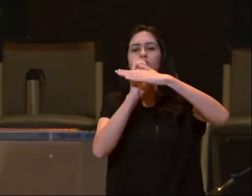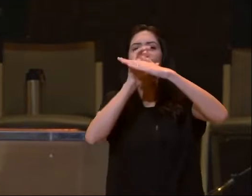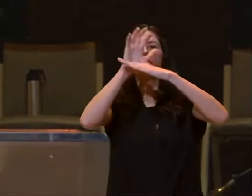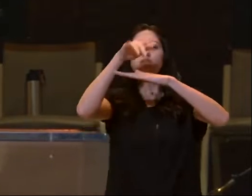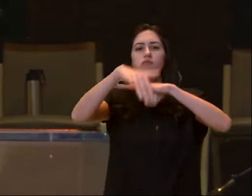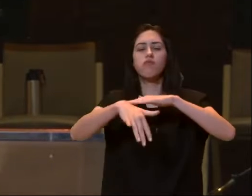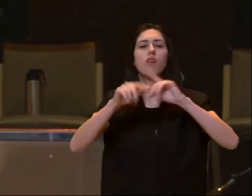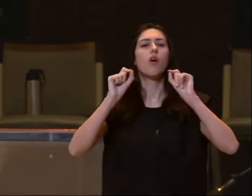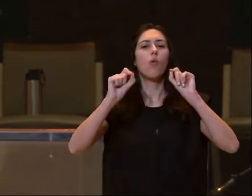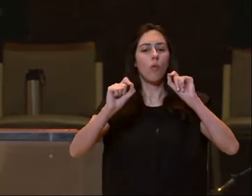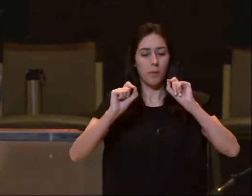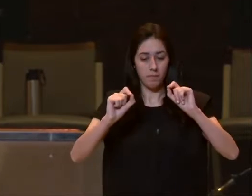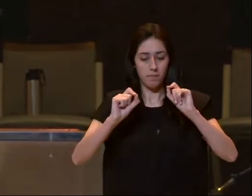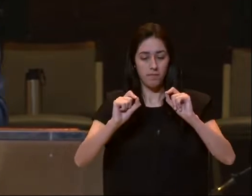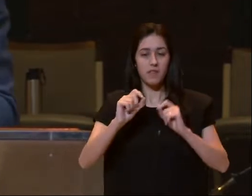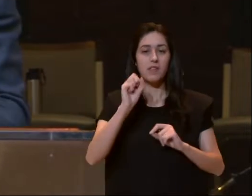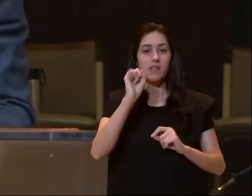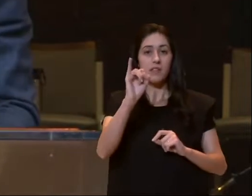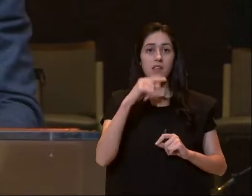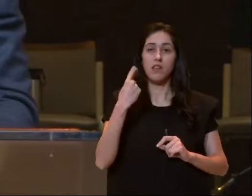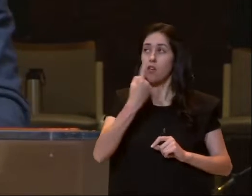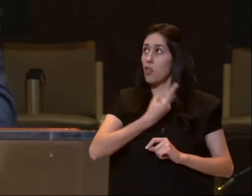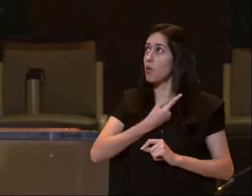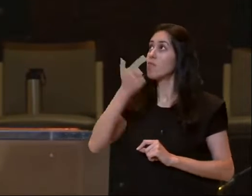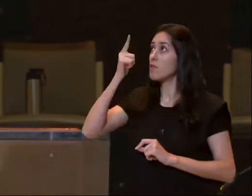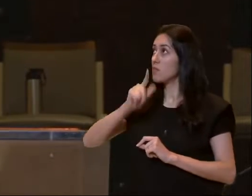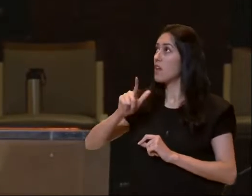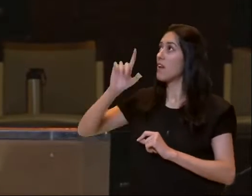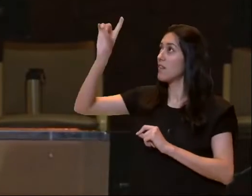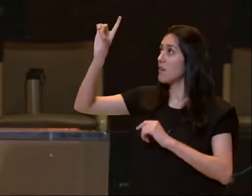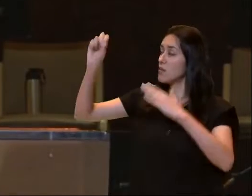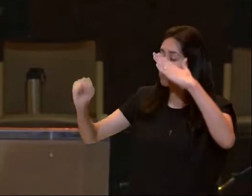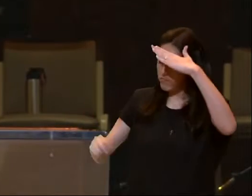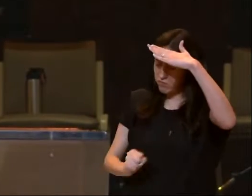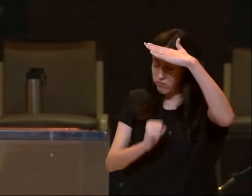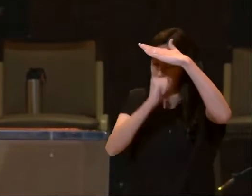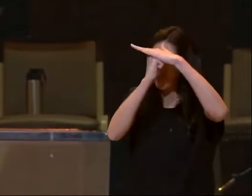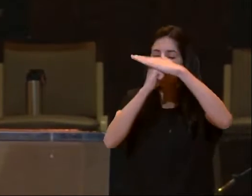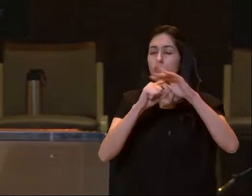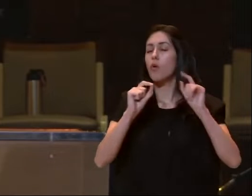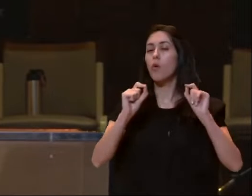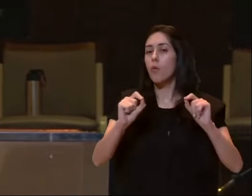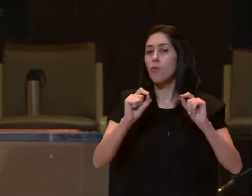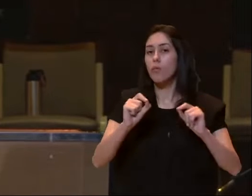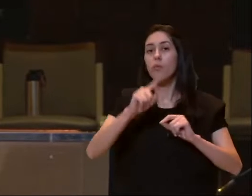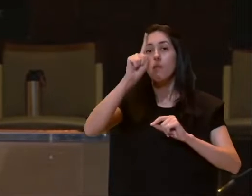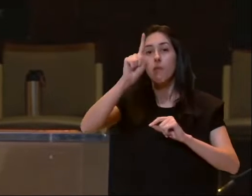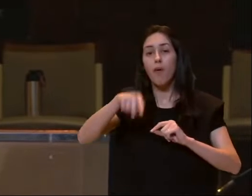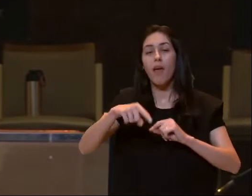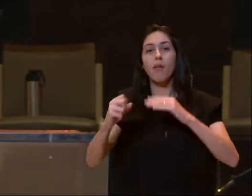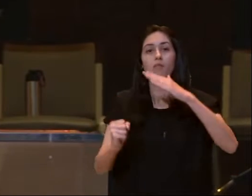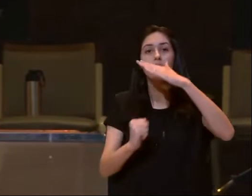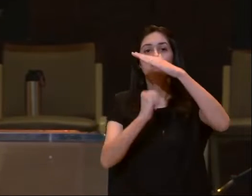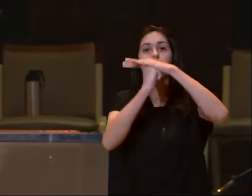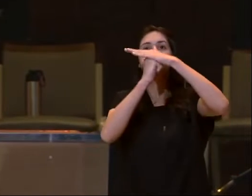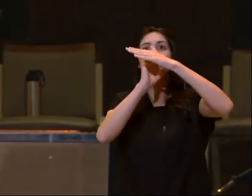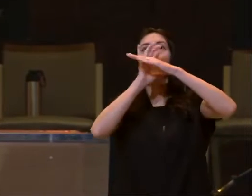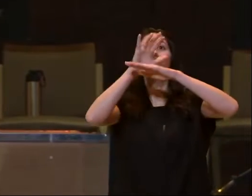vivemos, quando alcançamos essa plenitude de Deus, é o transbordamento de